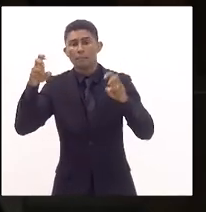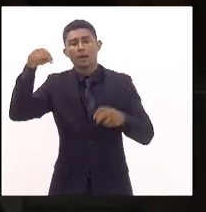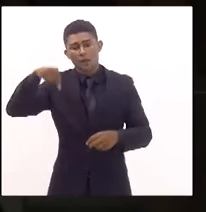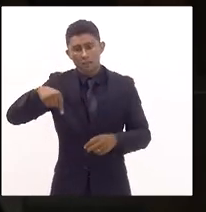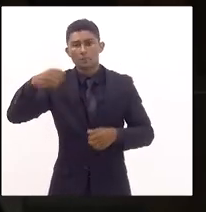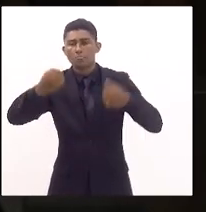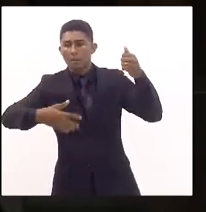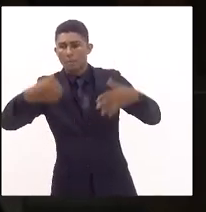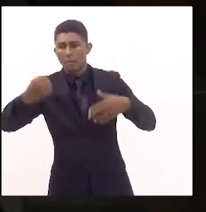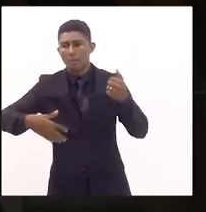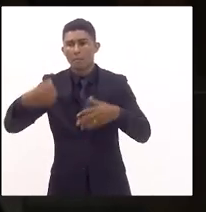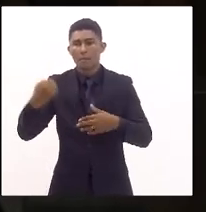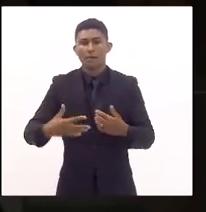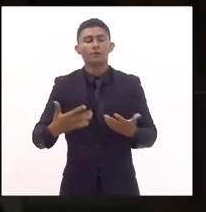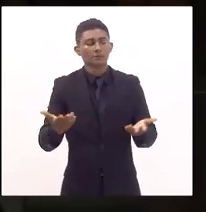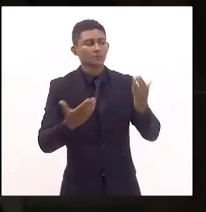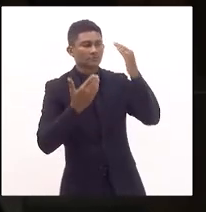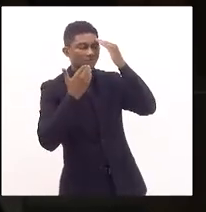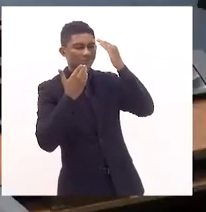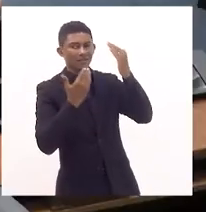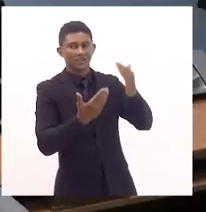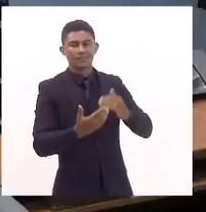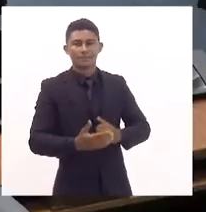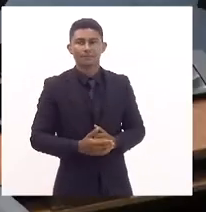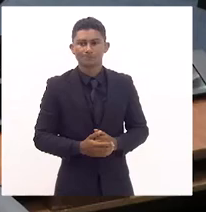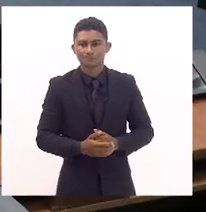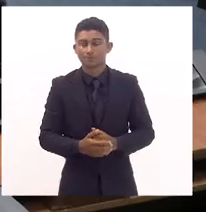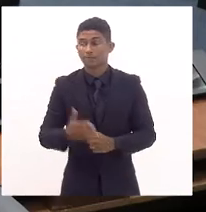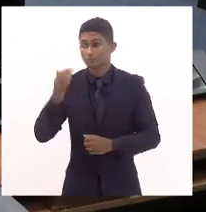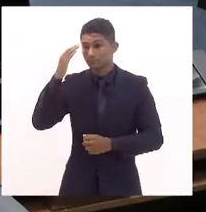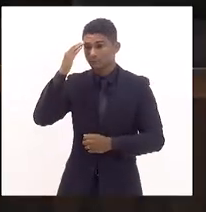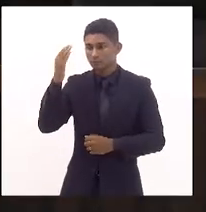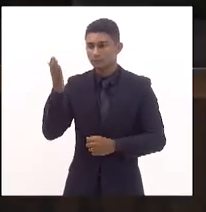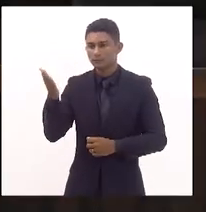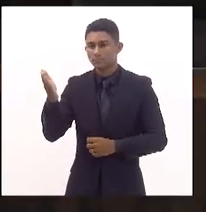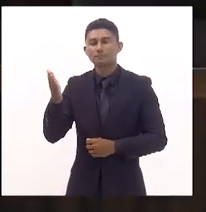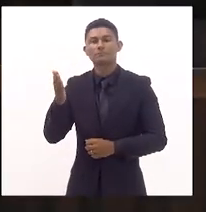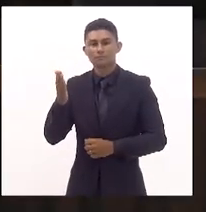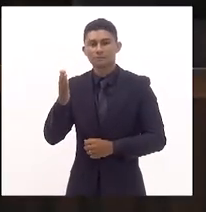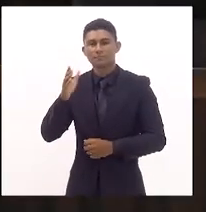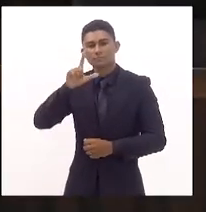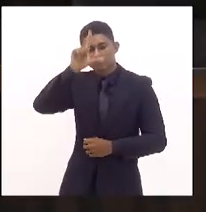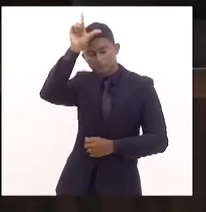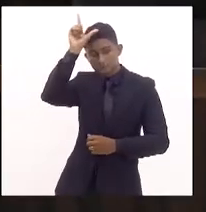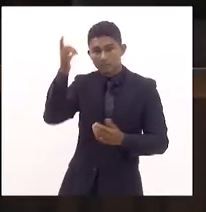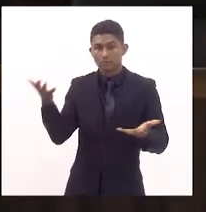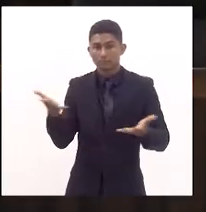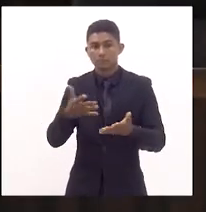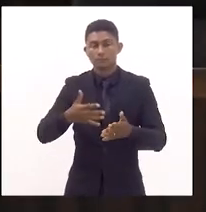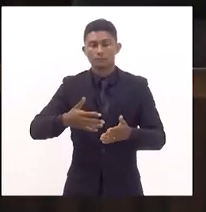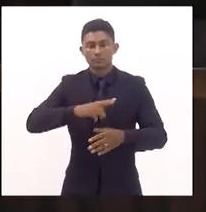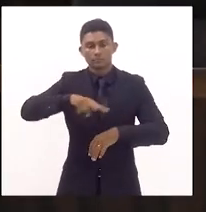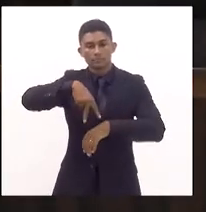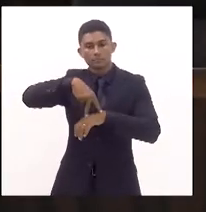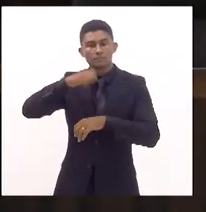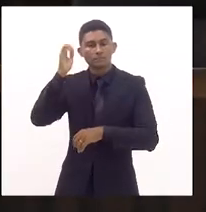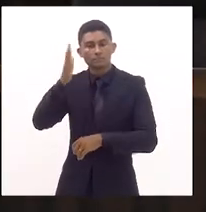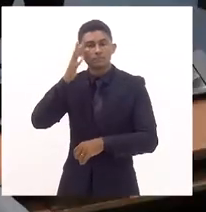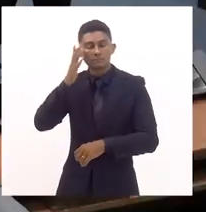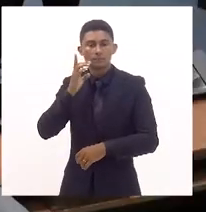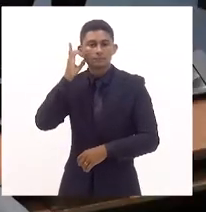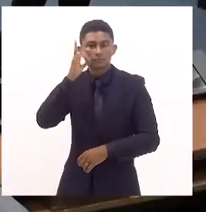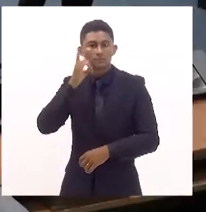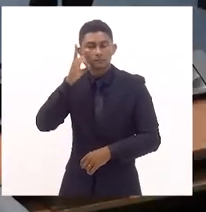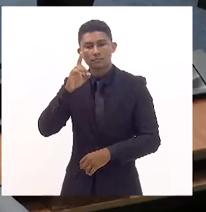nosso Parlamento Fluminense. Muito obrigado, senhora presidente. Agradecendo ao deputado Luiz Paulo, o próximo orador inscrito é a nobre deputada Lana